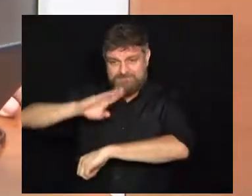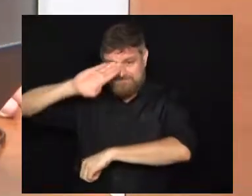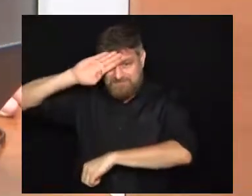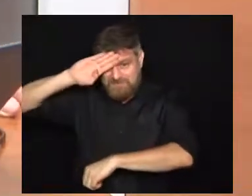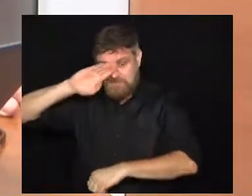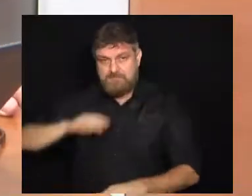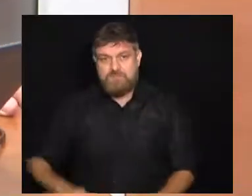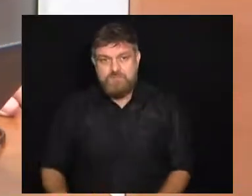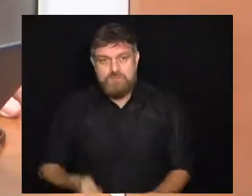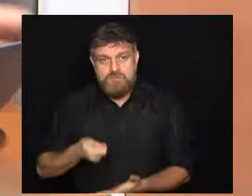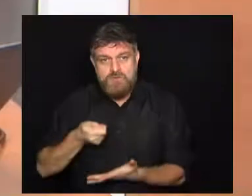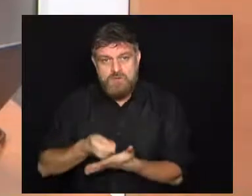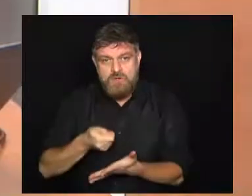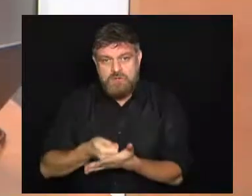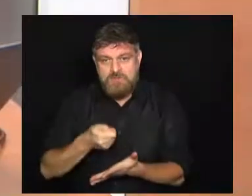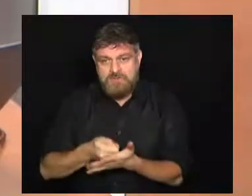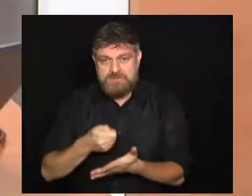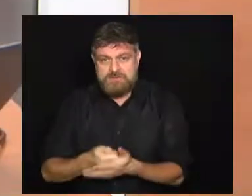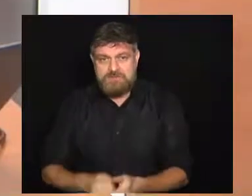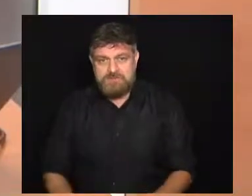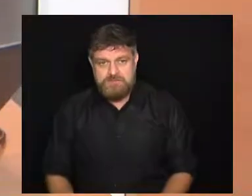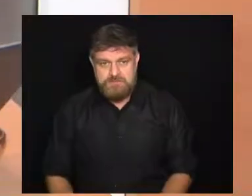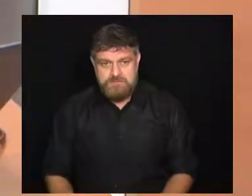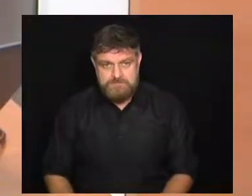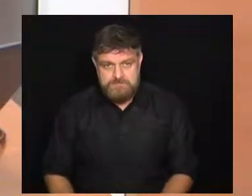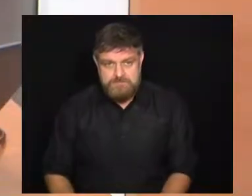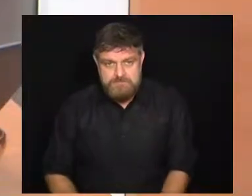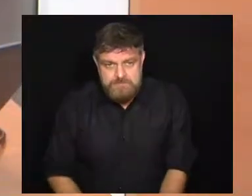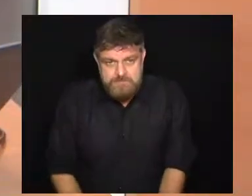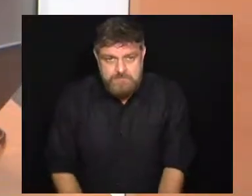dever do Legislativo, né? Ou seja,